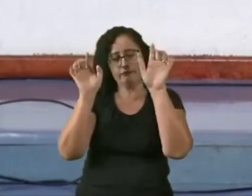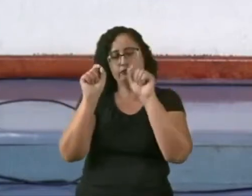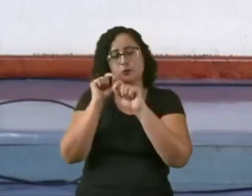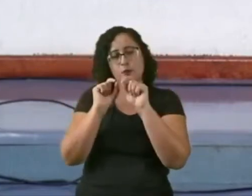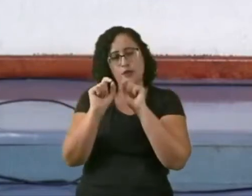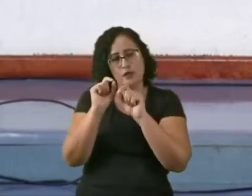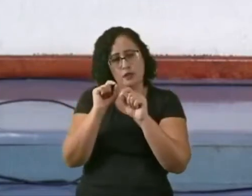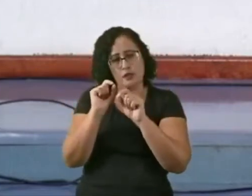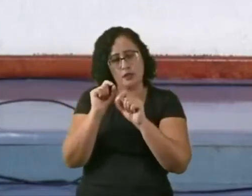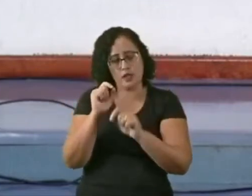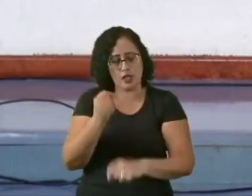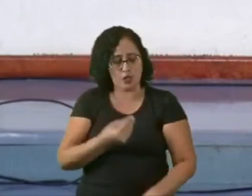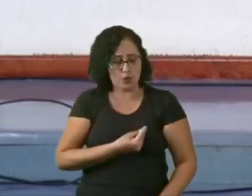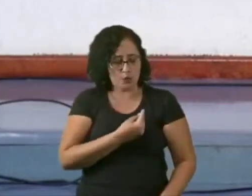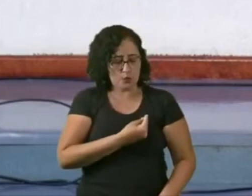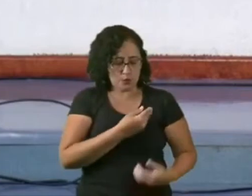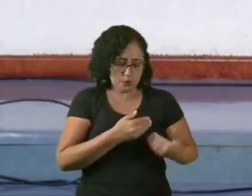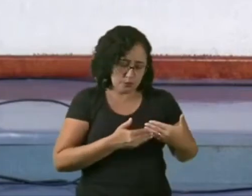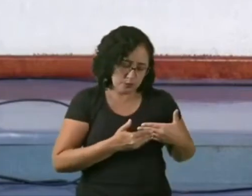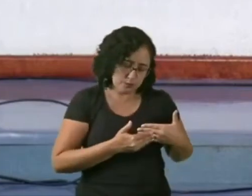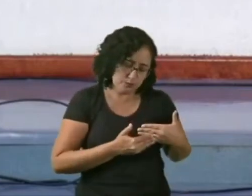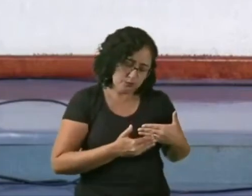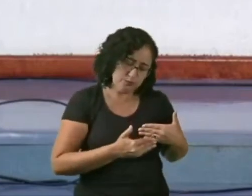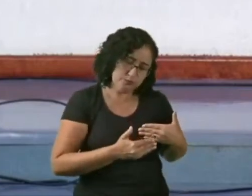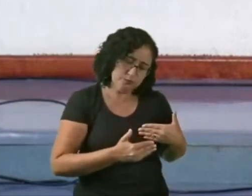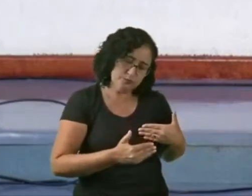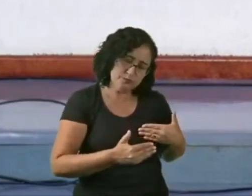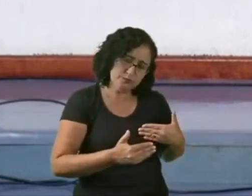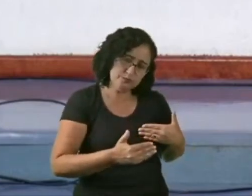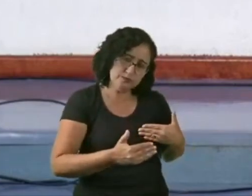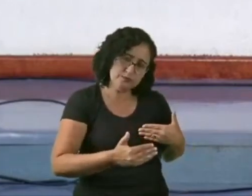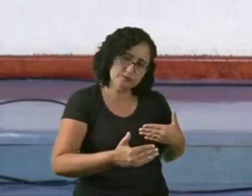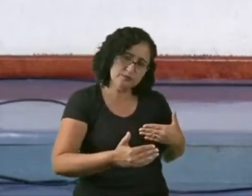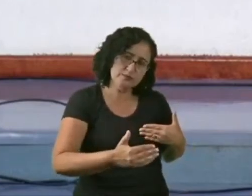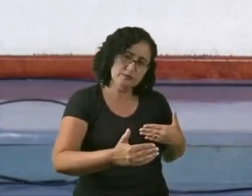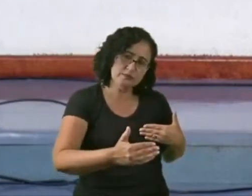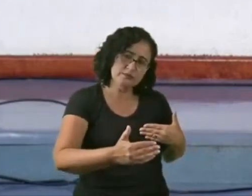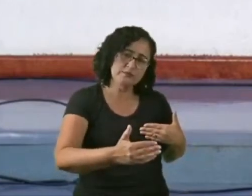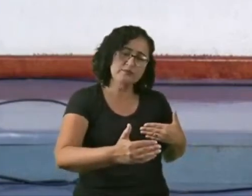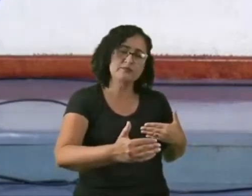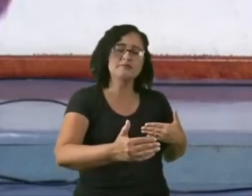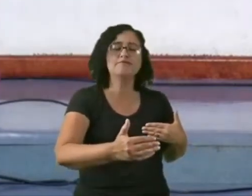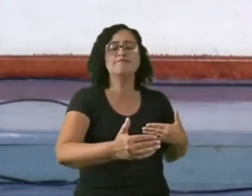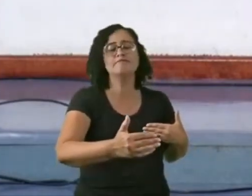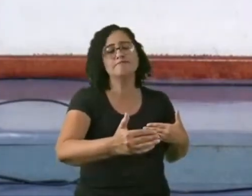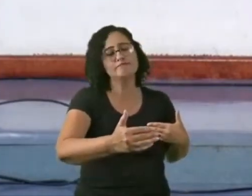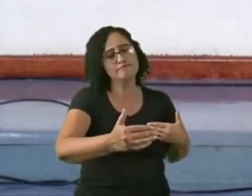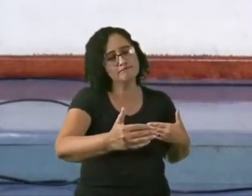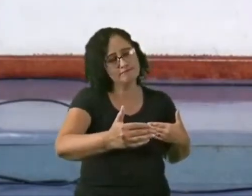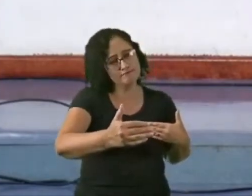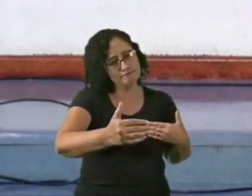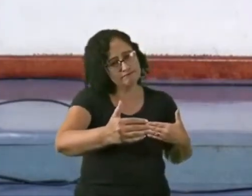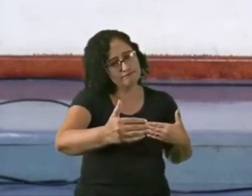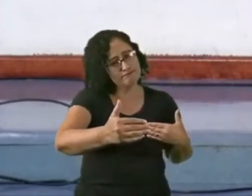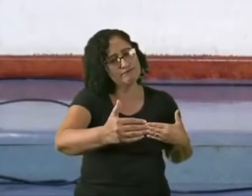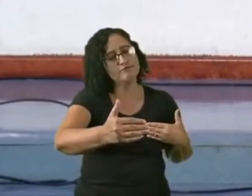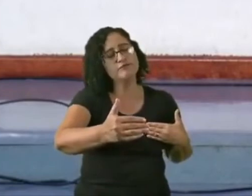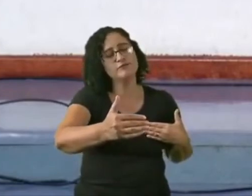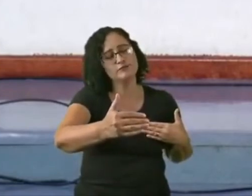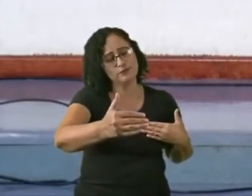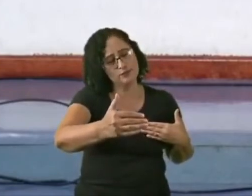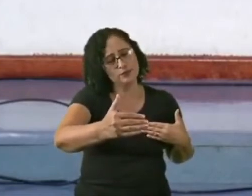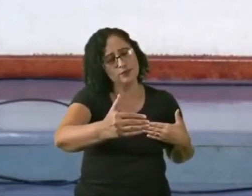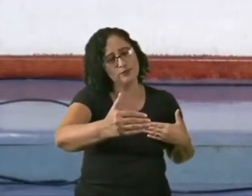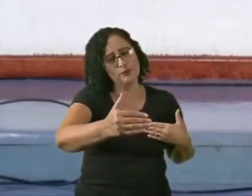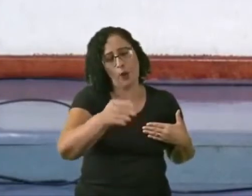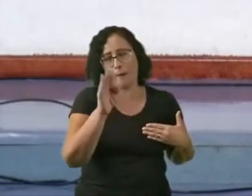caminhando, enquanto o nosso futuro não chega, enquanto as coisas ainda não acontecem, o mais